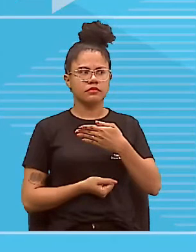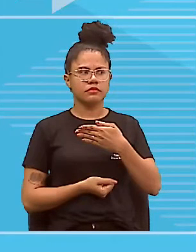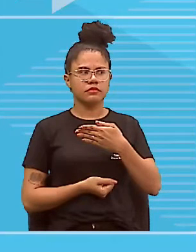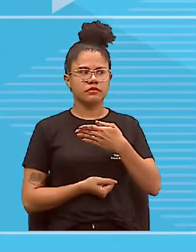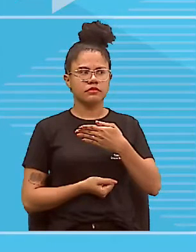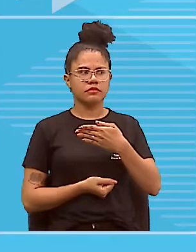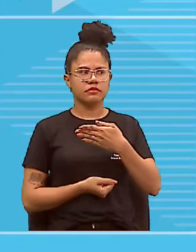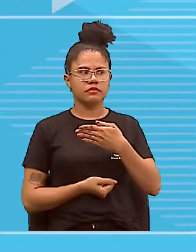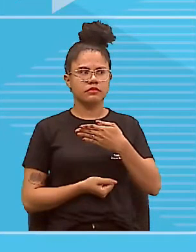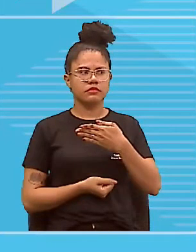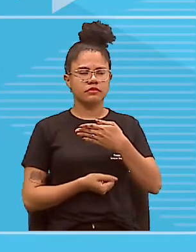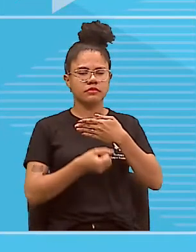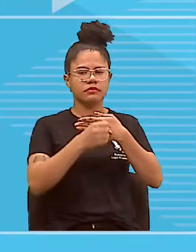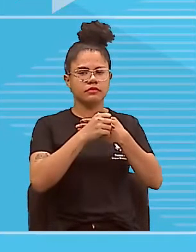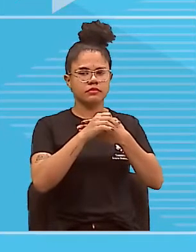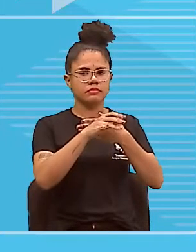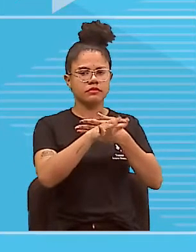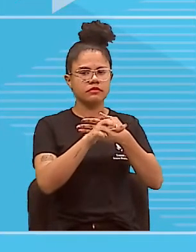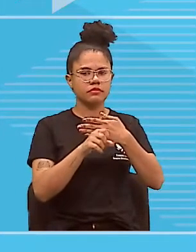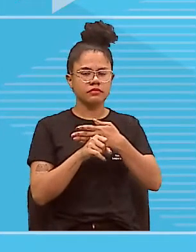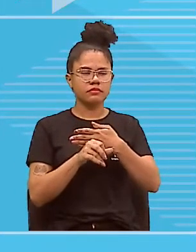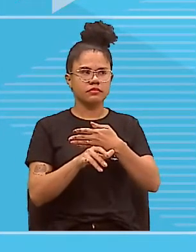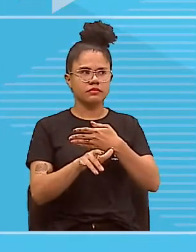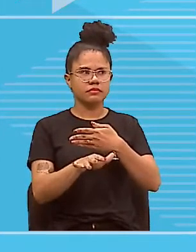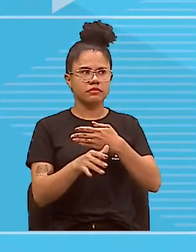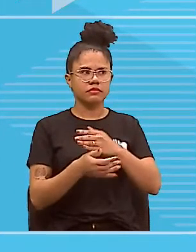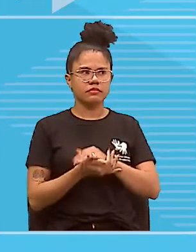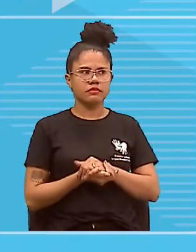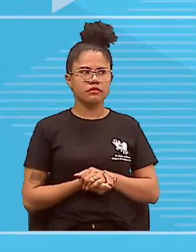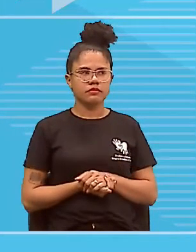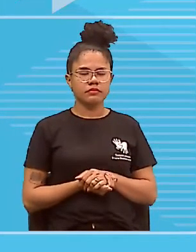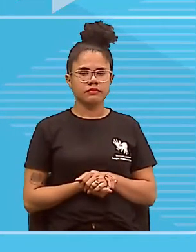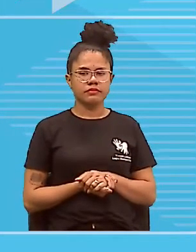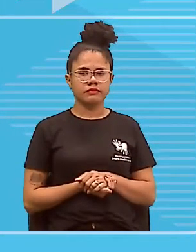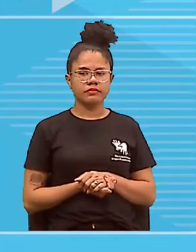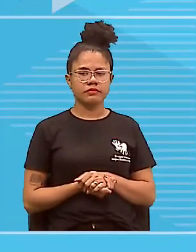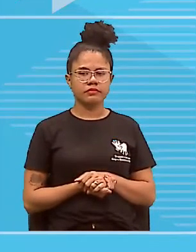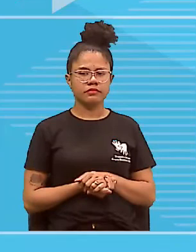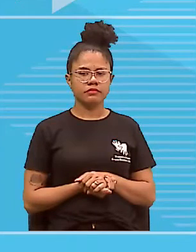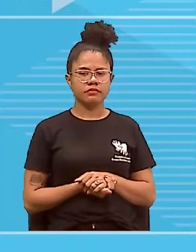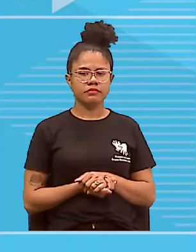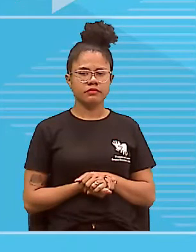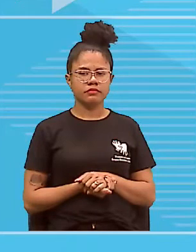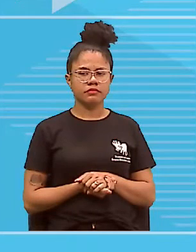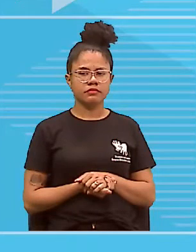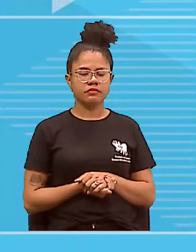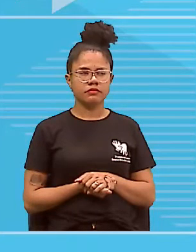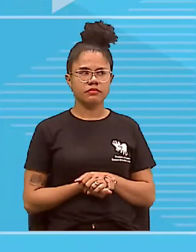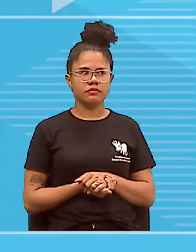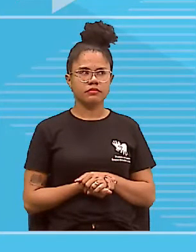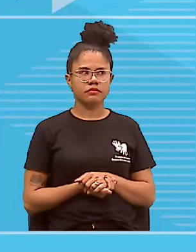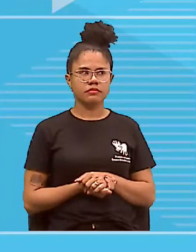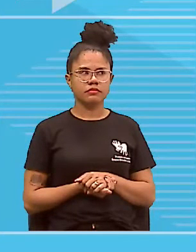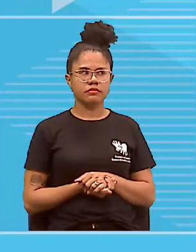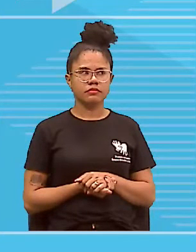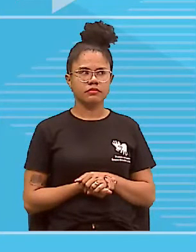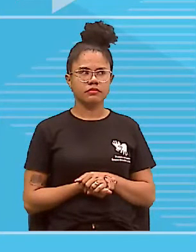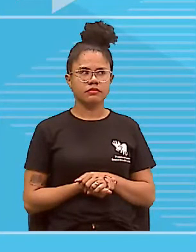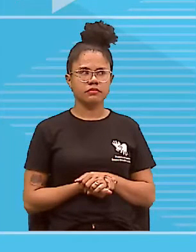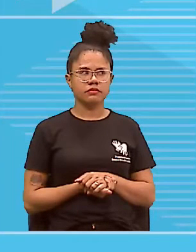ela vai se espalhar por esse primeiro buraquinho a